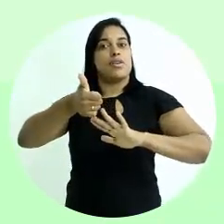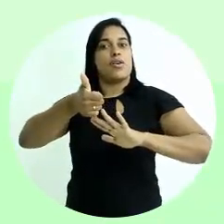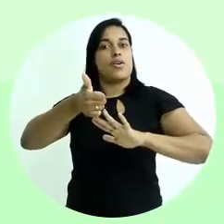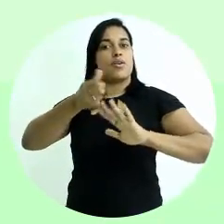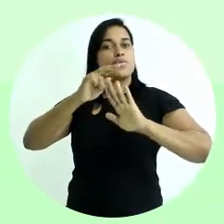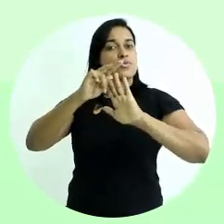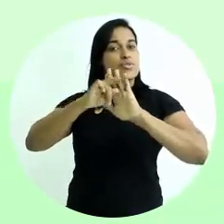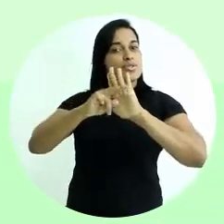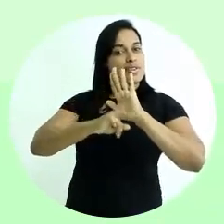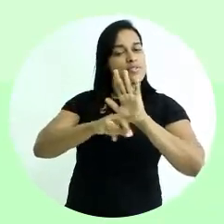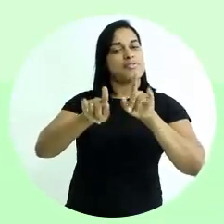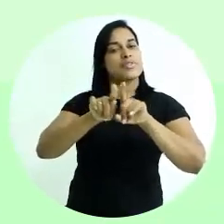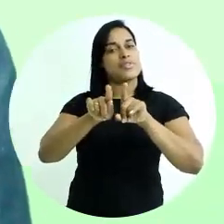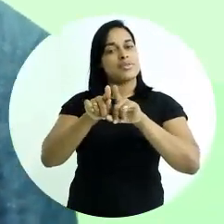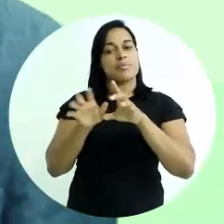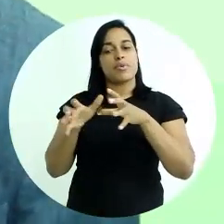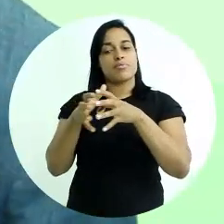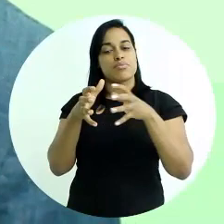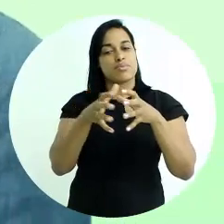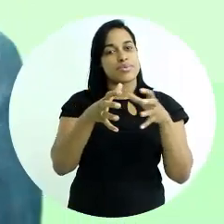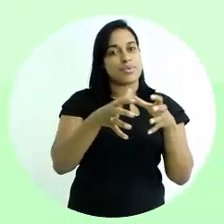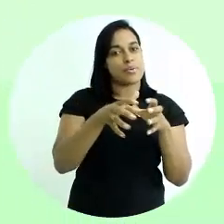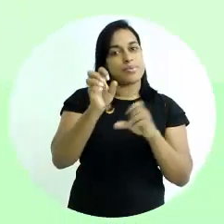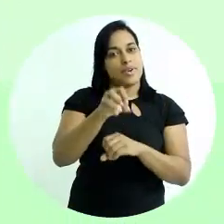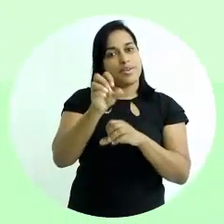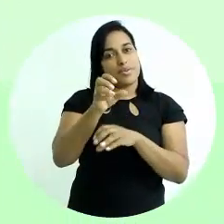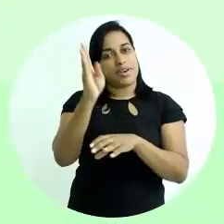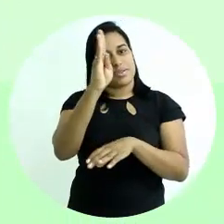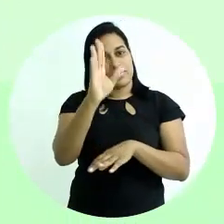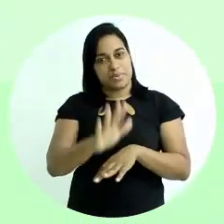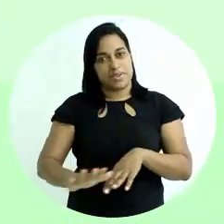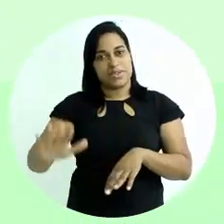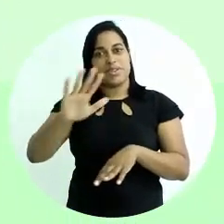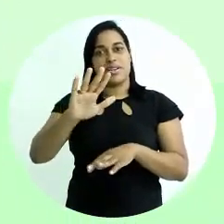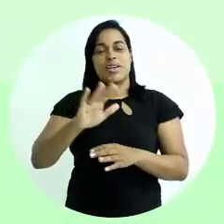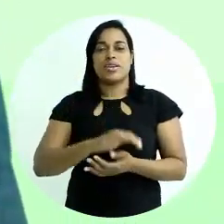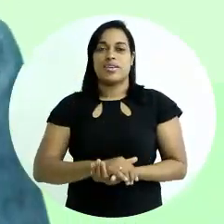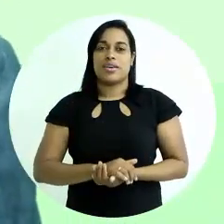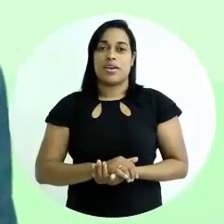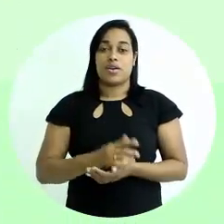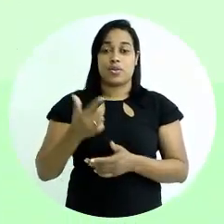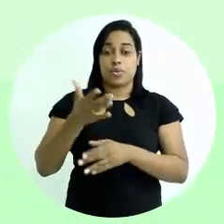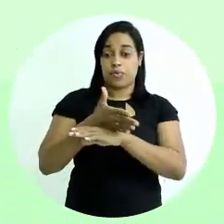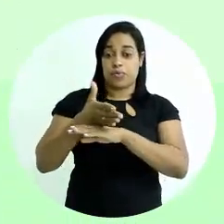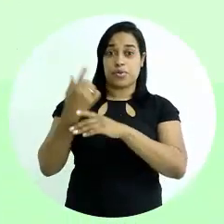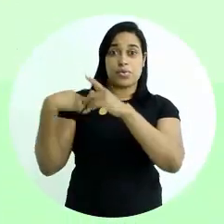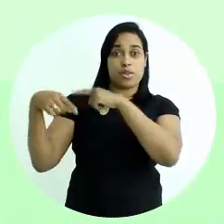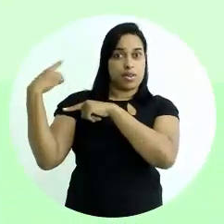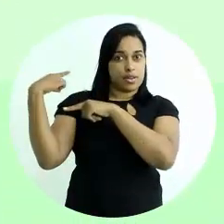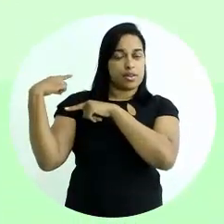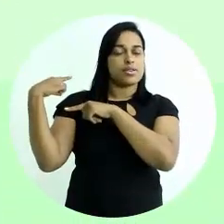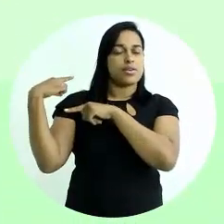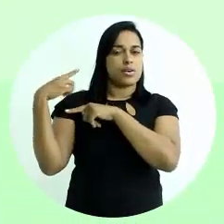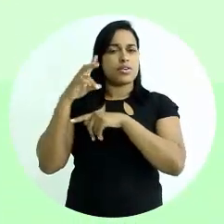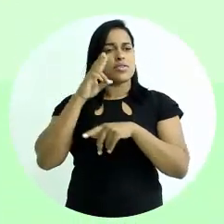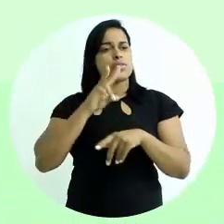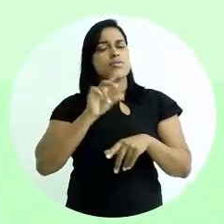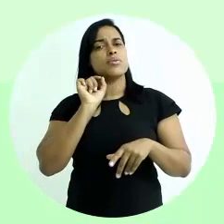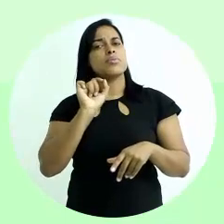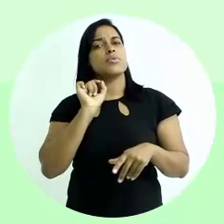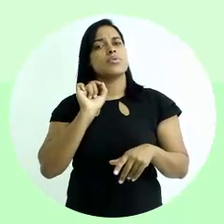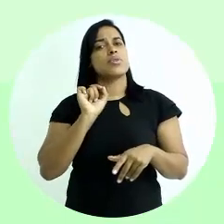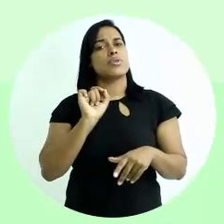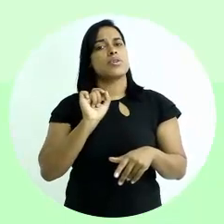os níveis e modalidades da educação brasileira na onu vídeo anterior nós